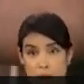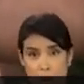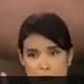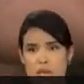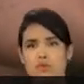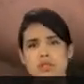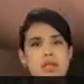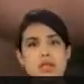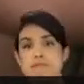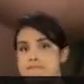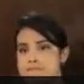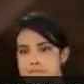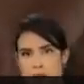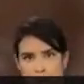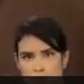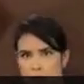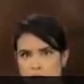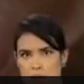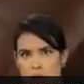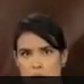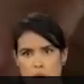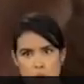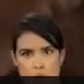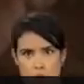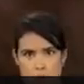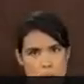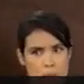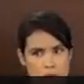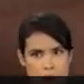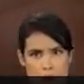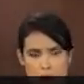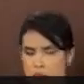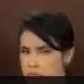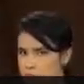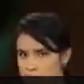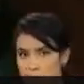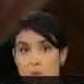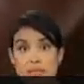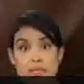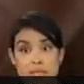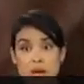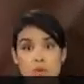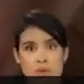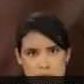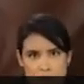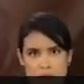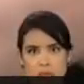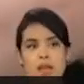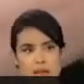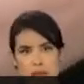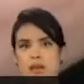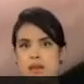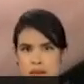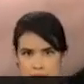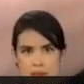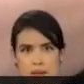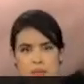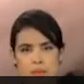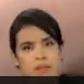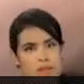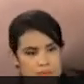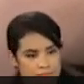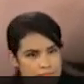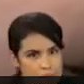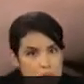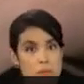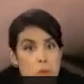bancárias em troca de dinheiro. Quem fizer isso também pode ser denunciado pelo crime de sequestro e pegar penas que